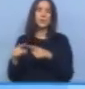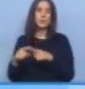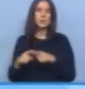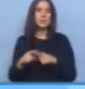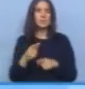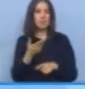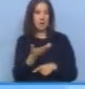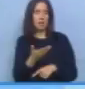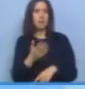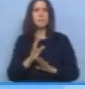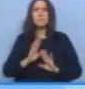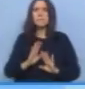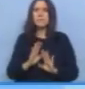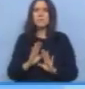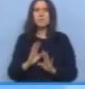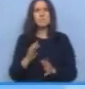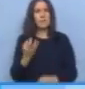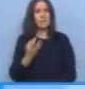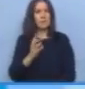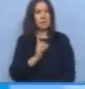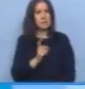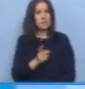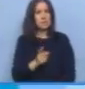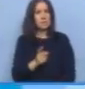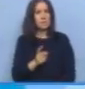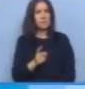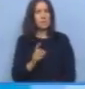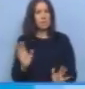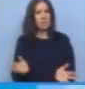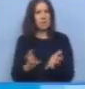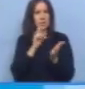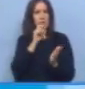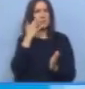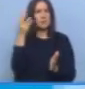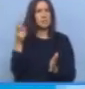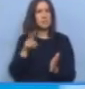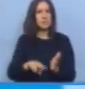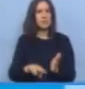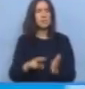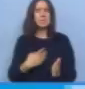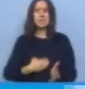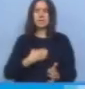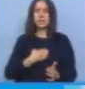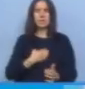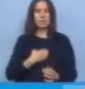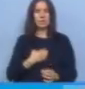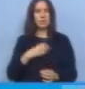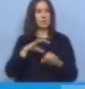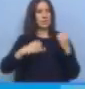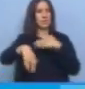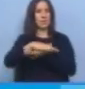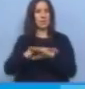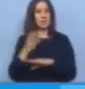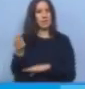características, mas entendo que passa por aí também a potencialidade dos imigrantes que aqui chegam, no sentido de trazerem para a nossa